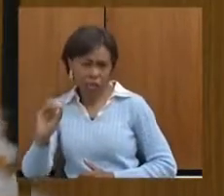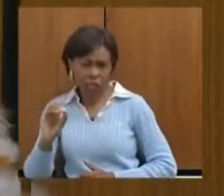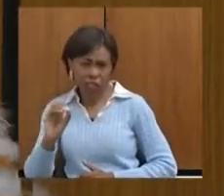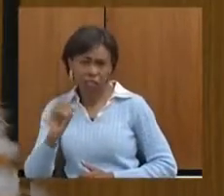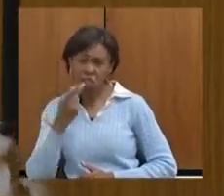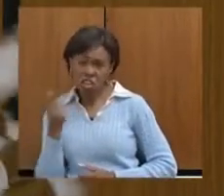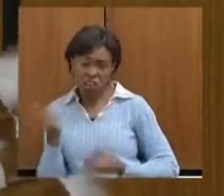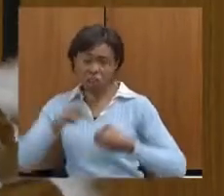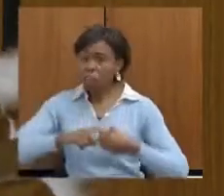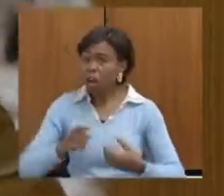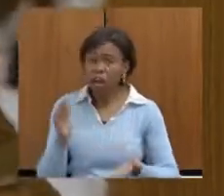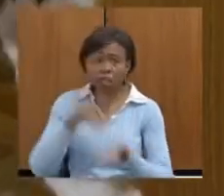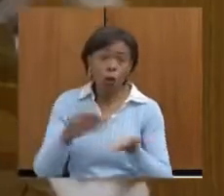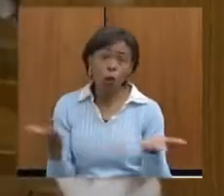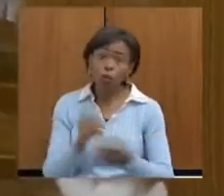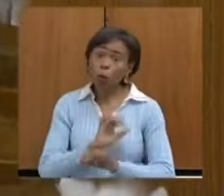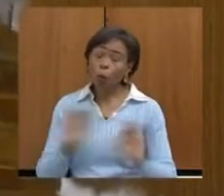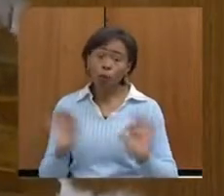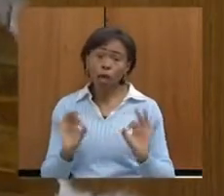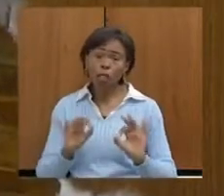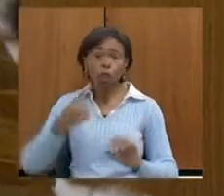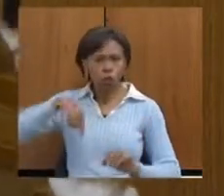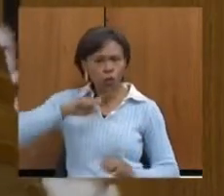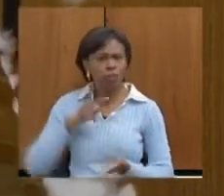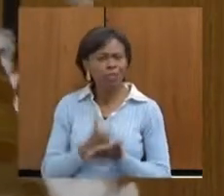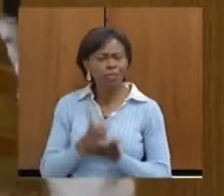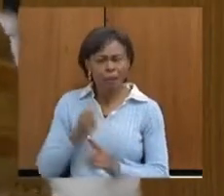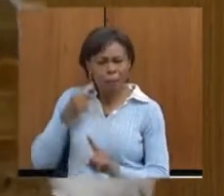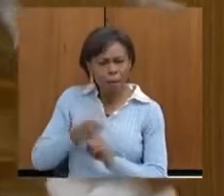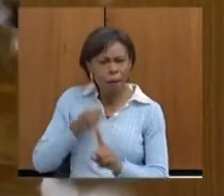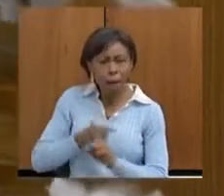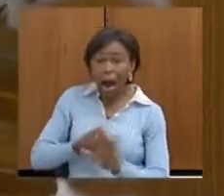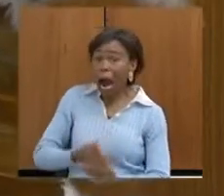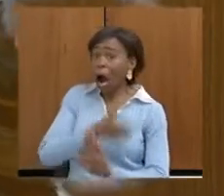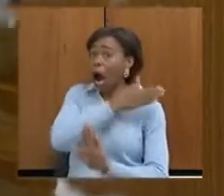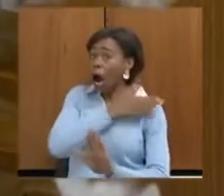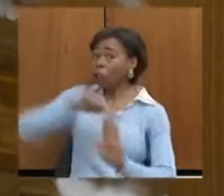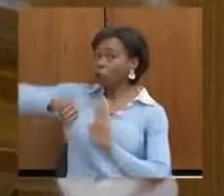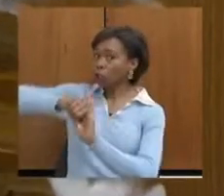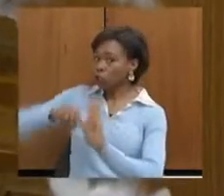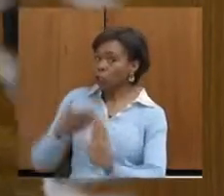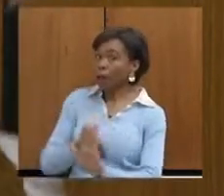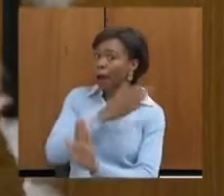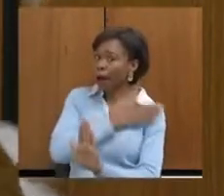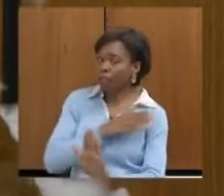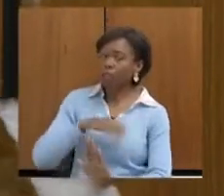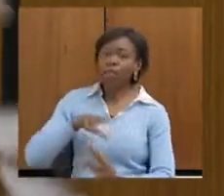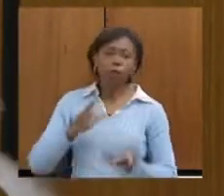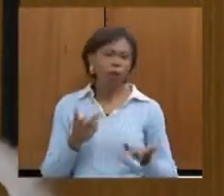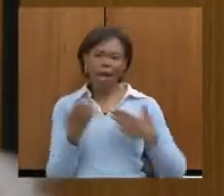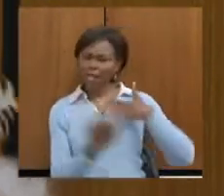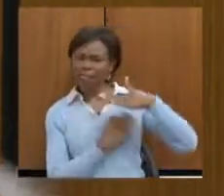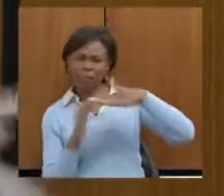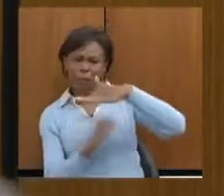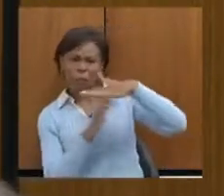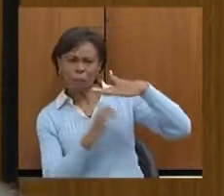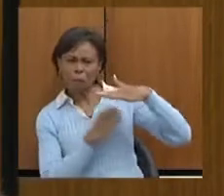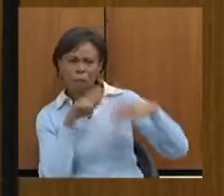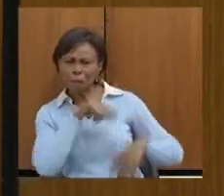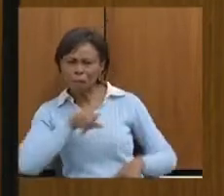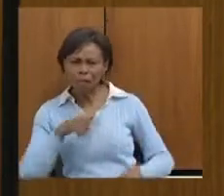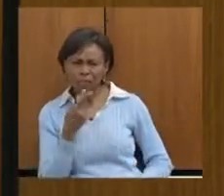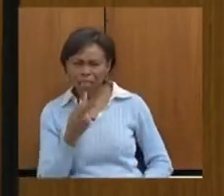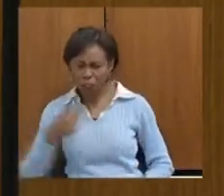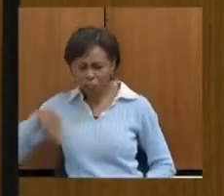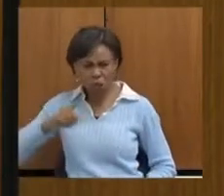assim nós vamos arrematar e sempre corremos Antes desse crime e não é renova não é a vale né bhp Não essa macro que vai falar que não